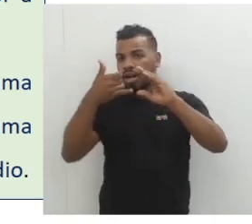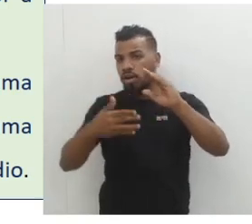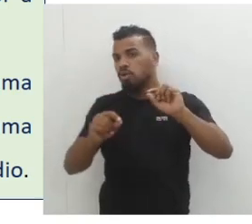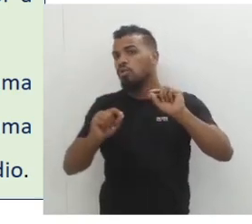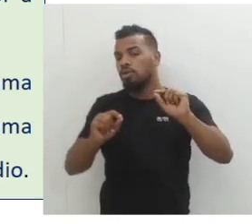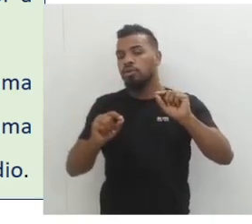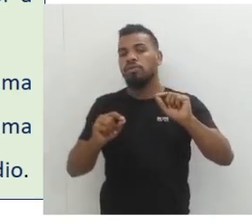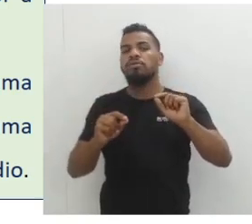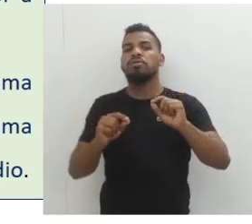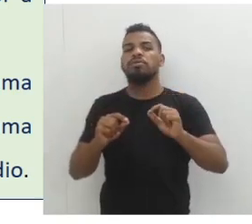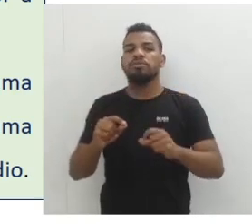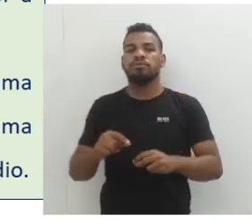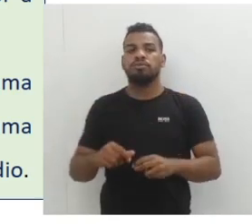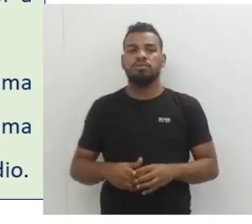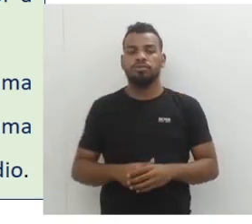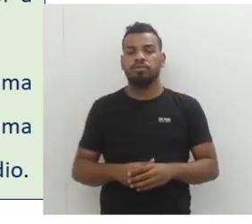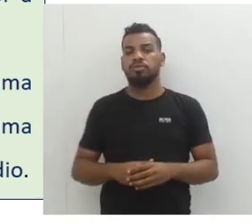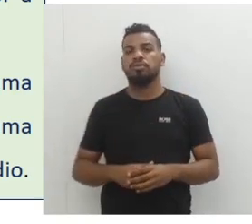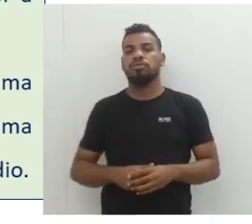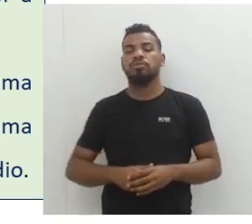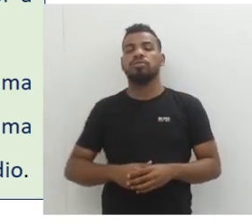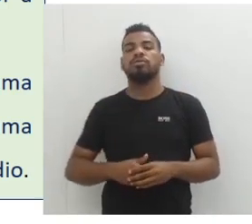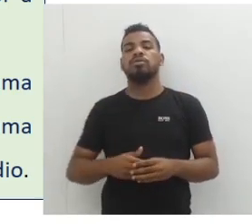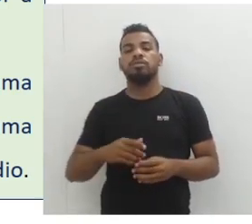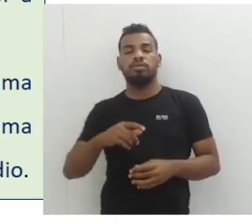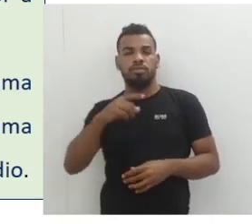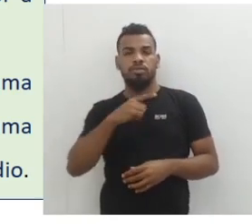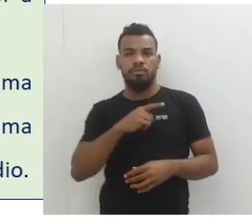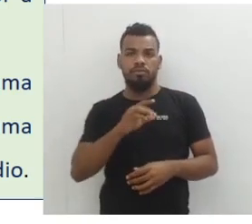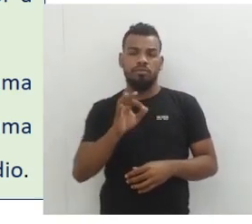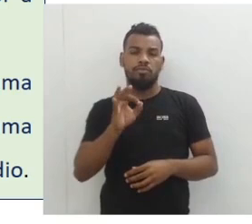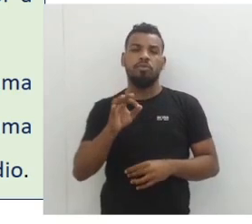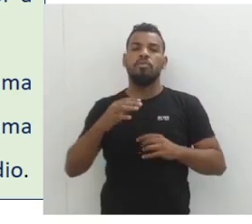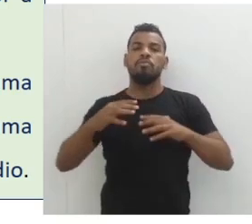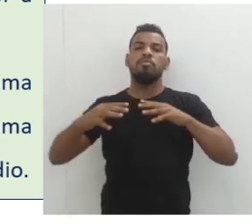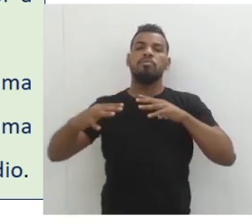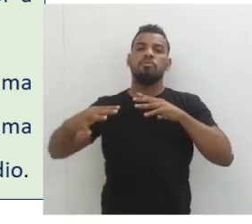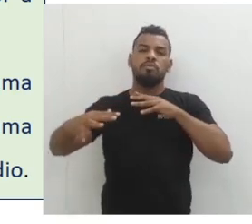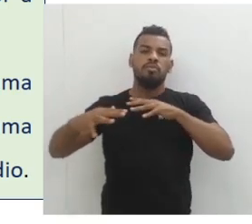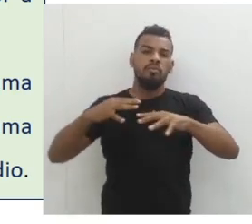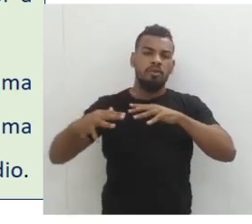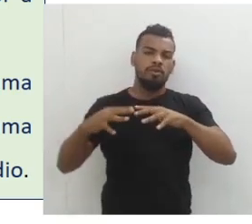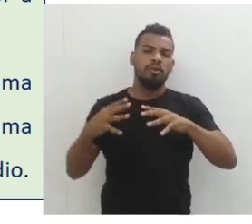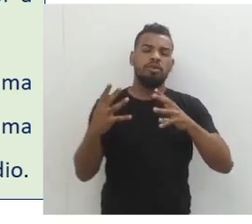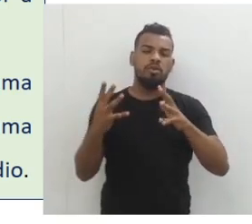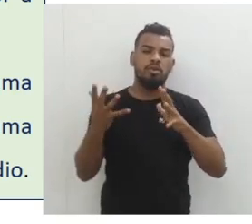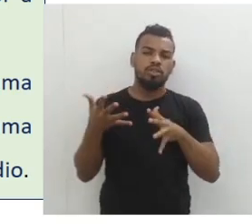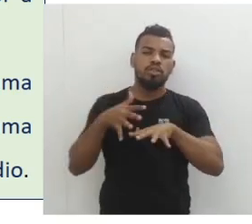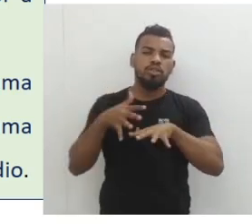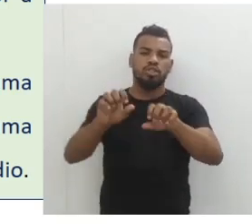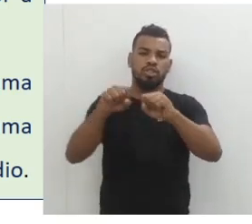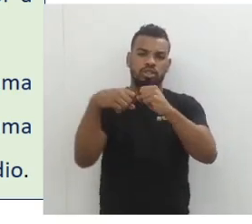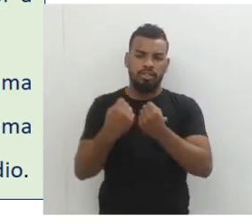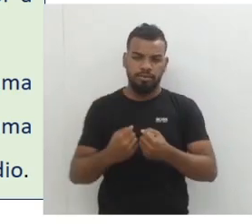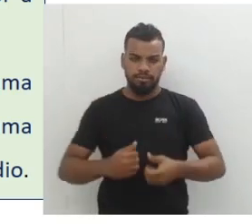características o otimismo, gerando um certo movimento de inclusão